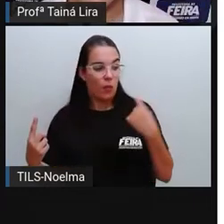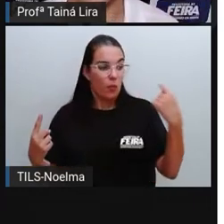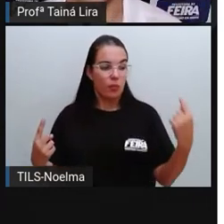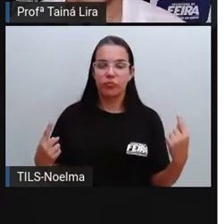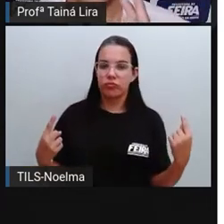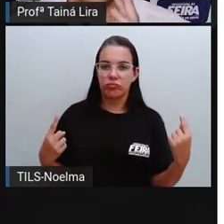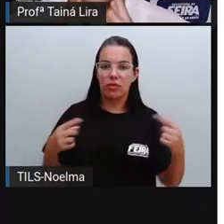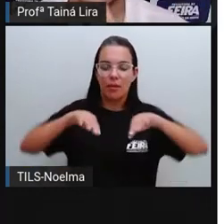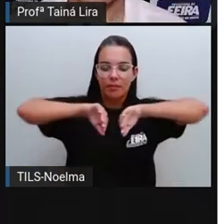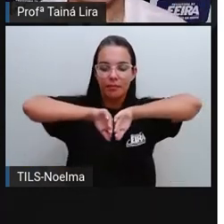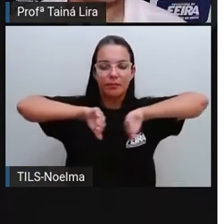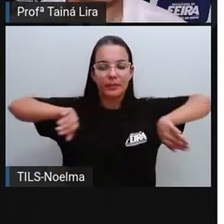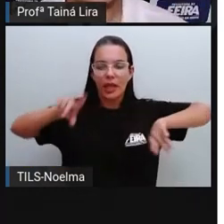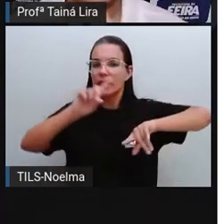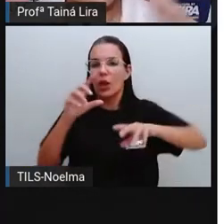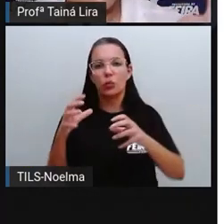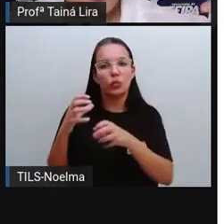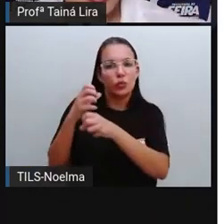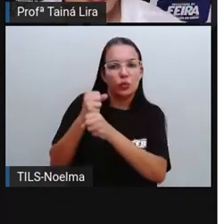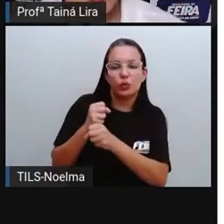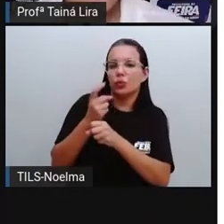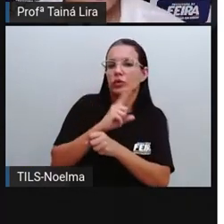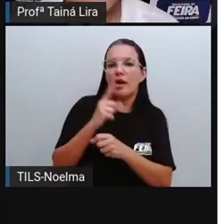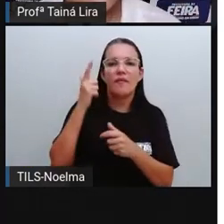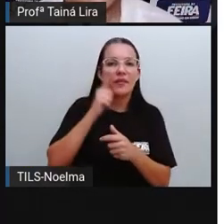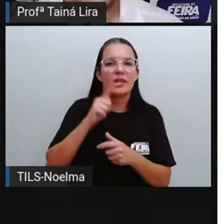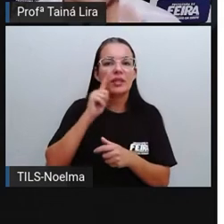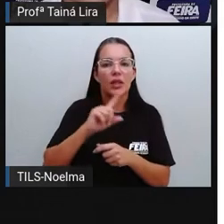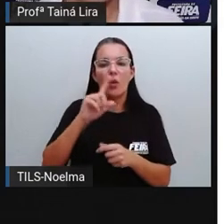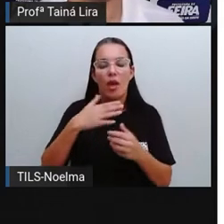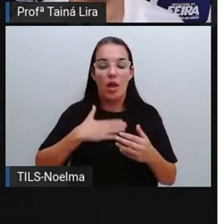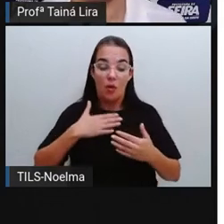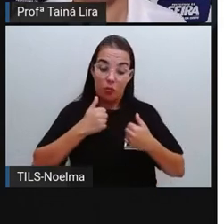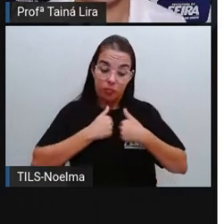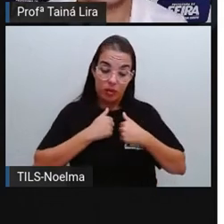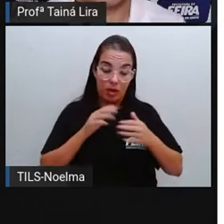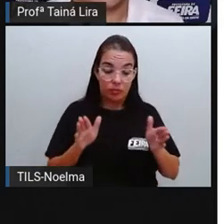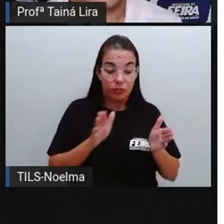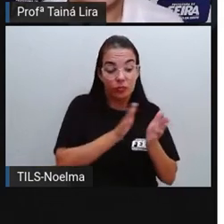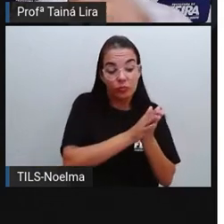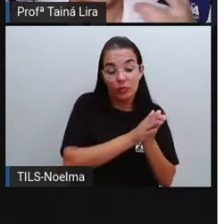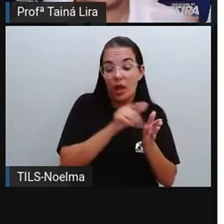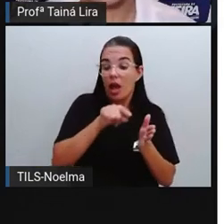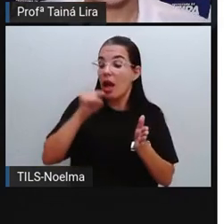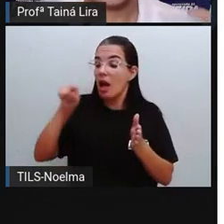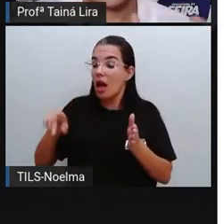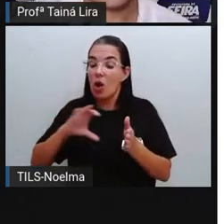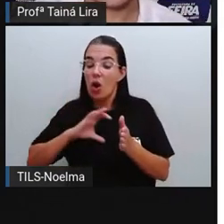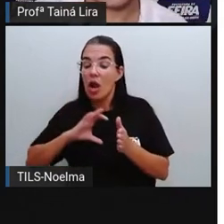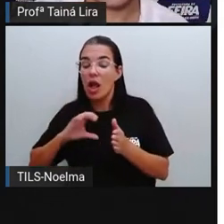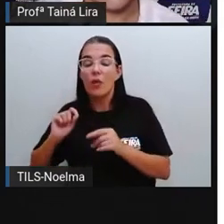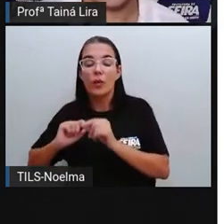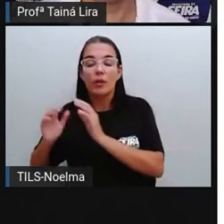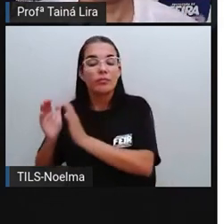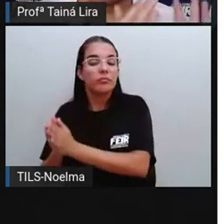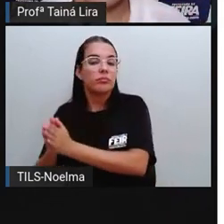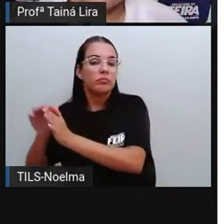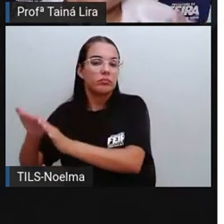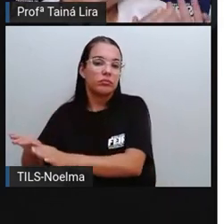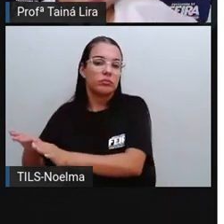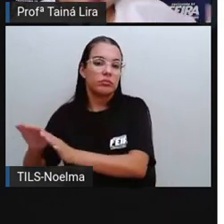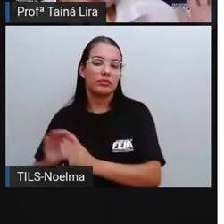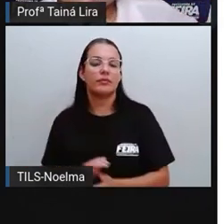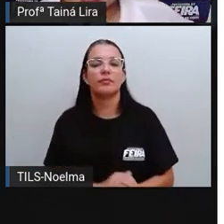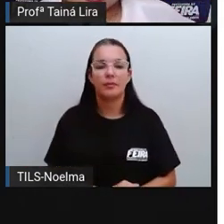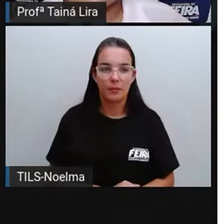Pro falou. Não tem vencedor nessa rodada. Eu fico com o par que eu formei e a pessoa que está jogando comigo fica